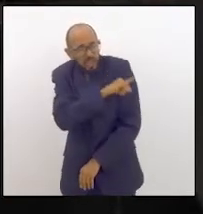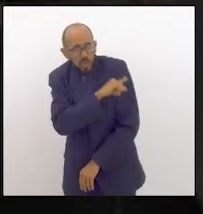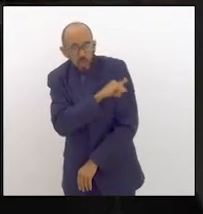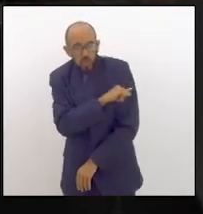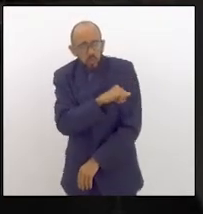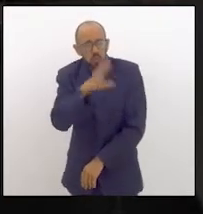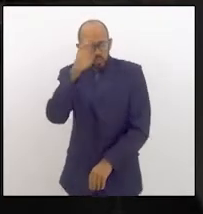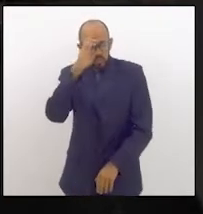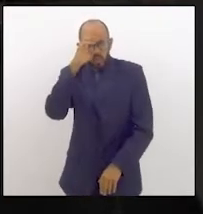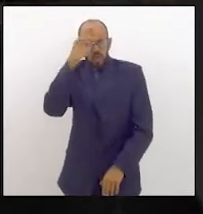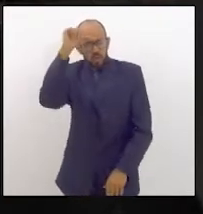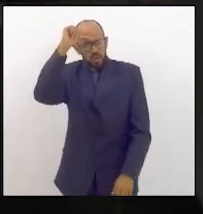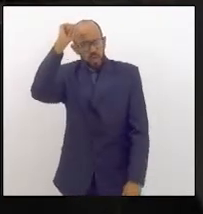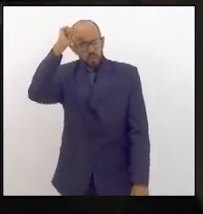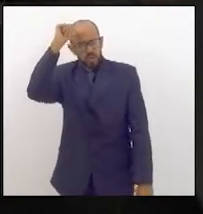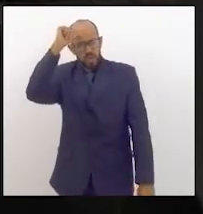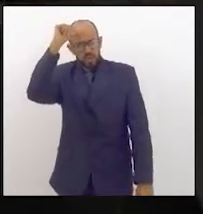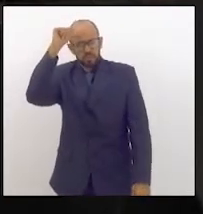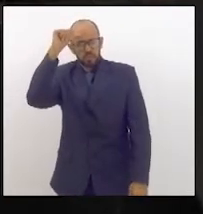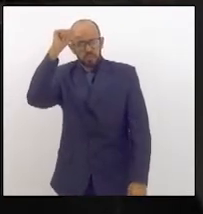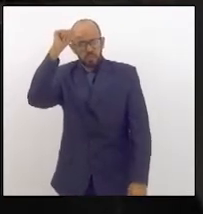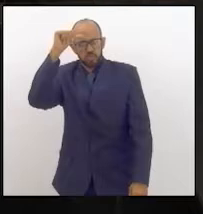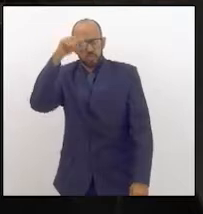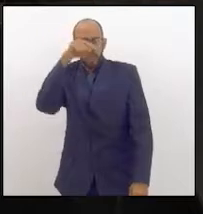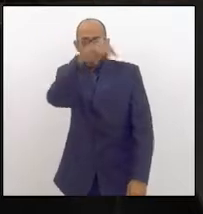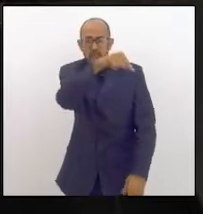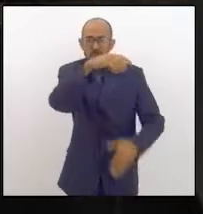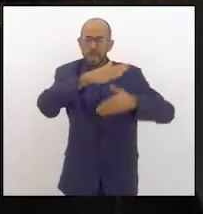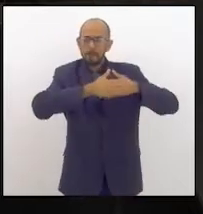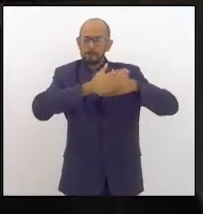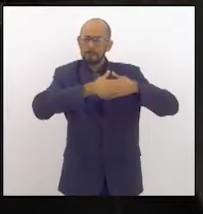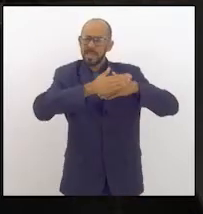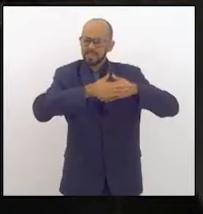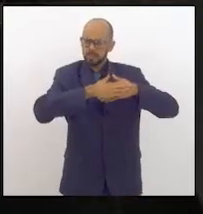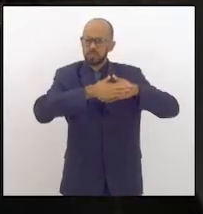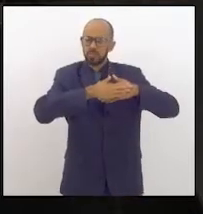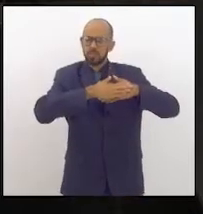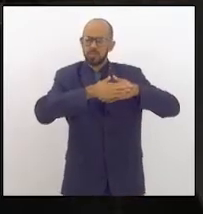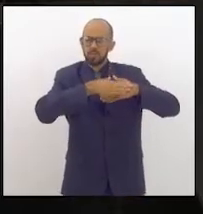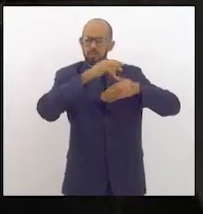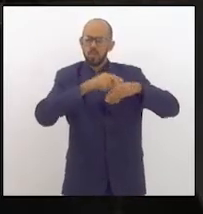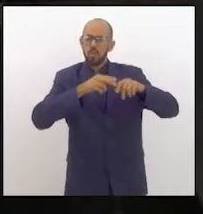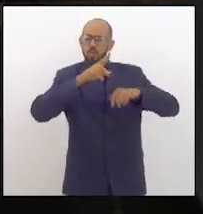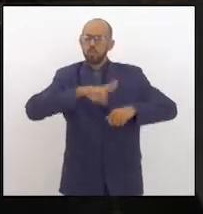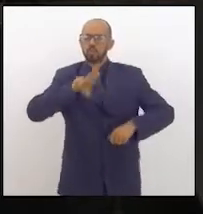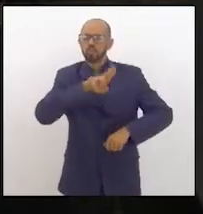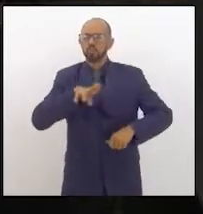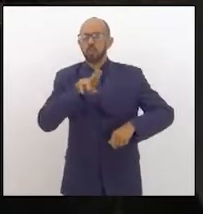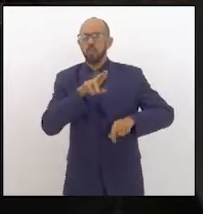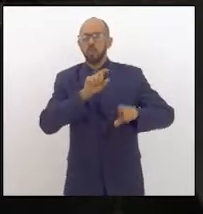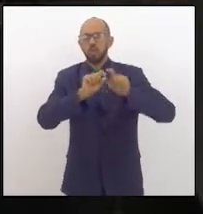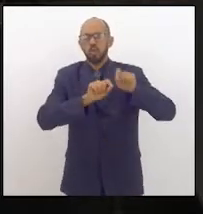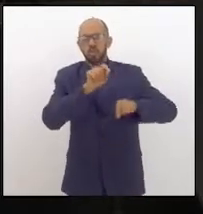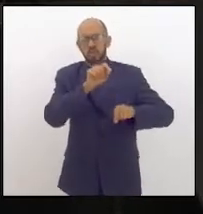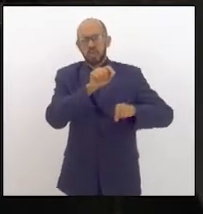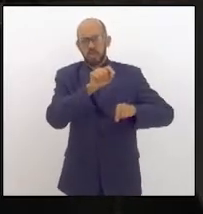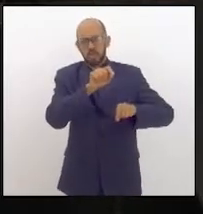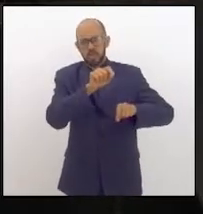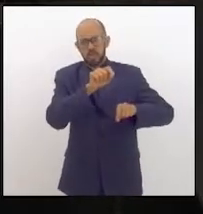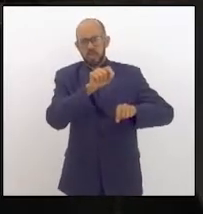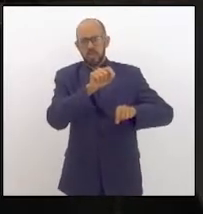o senhor Oi Ju Castro ele pessoalmente usou da seu